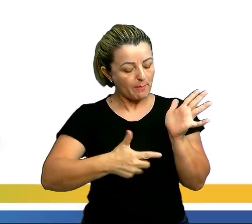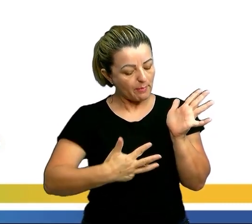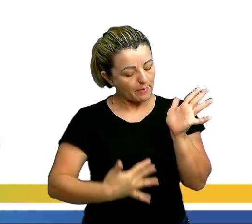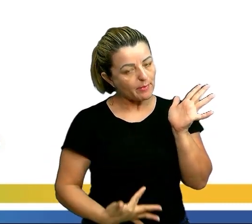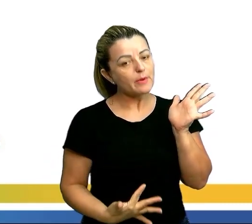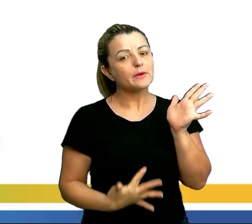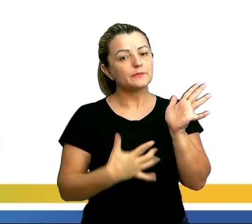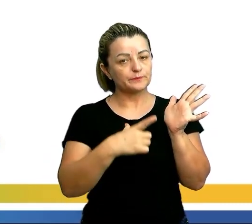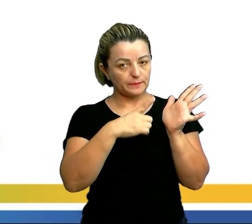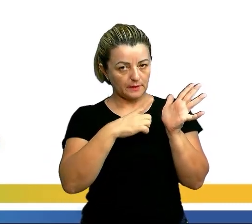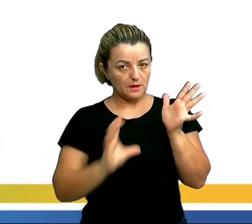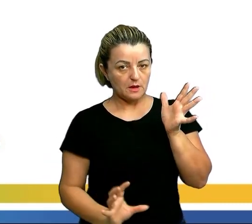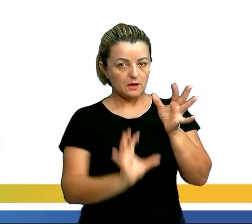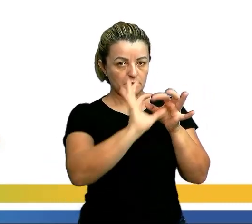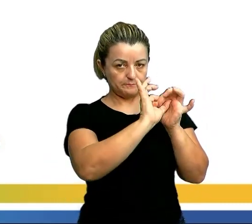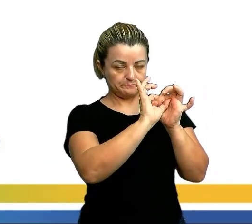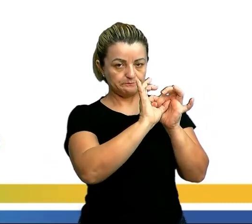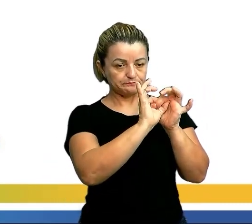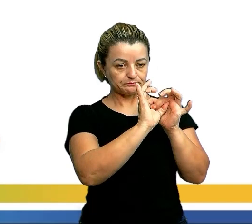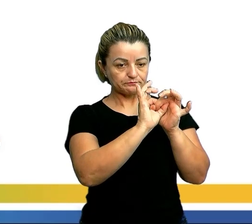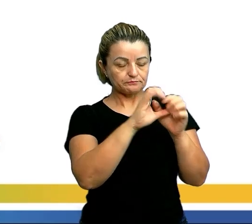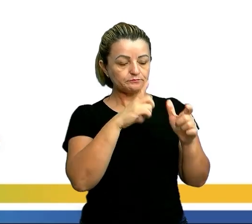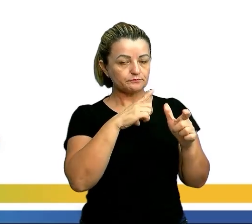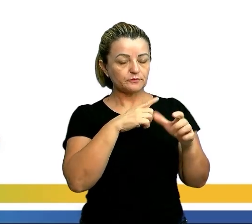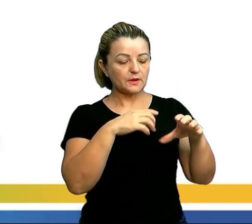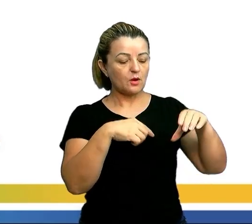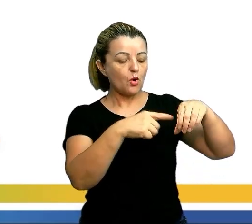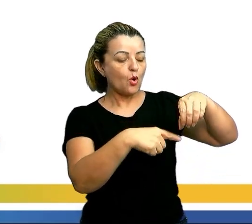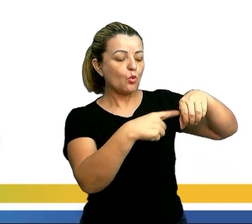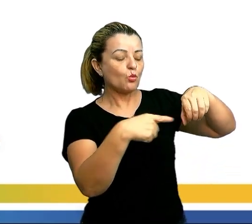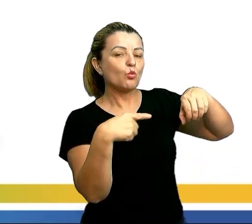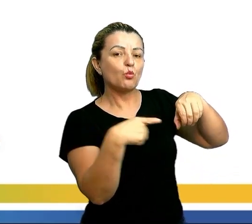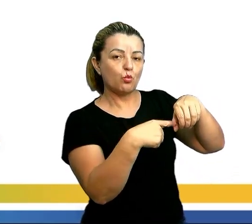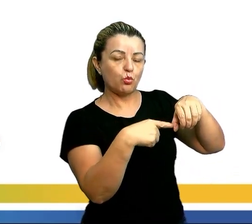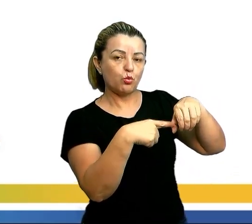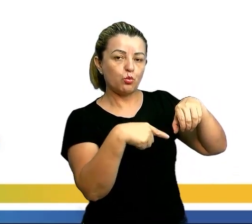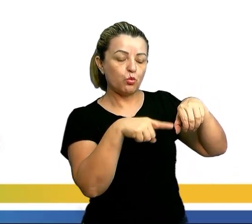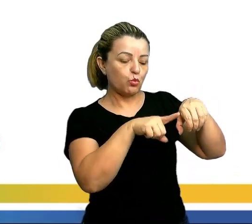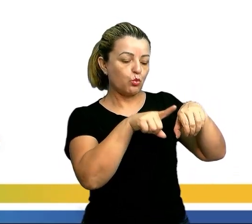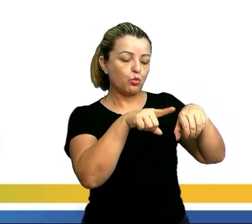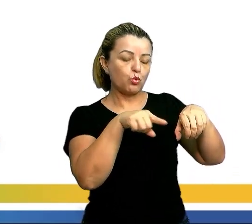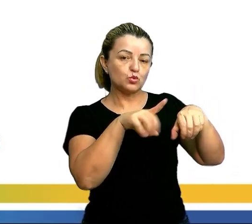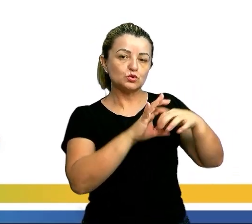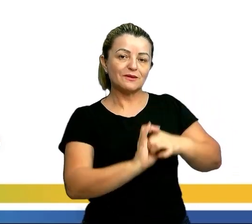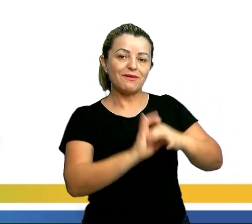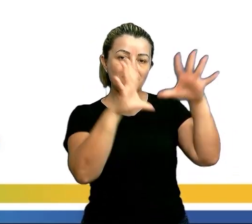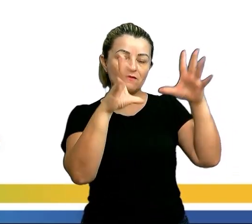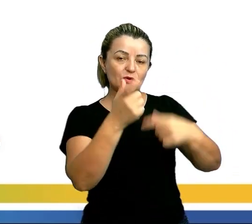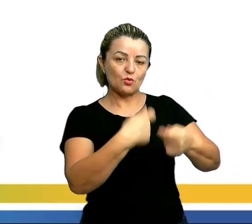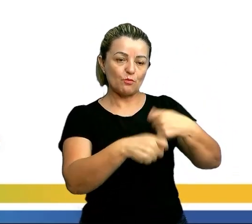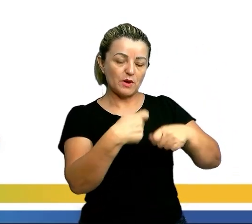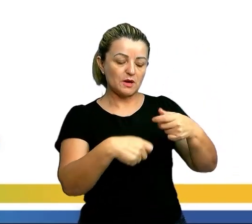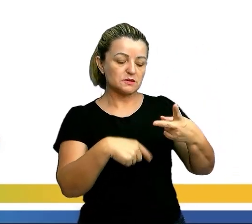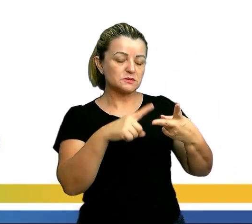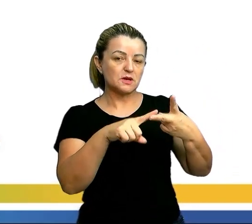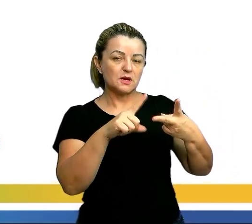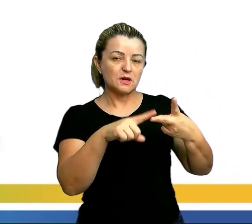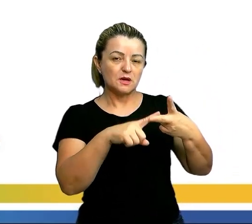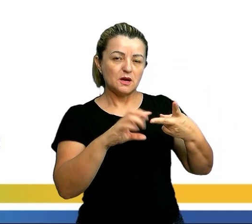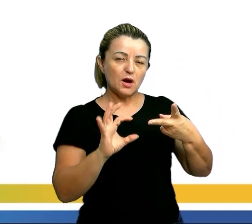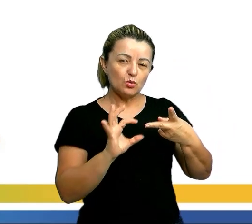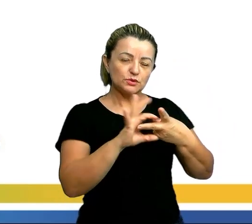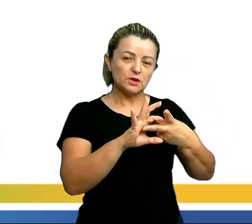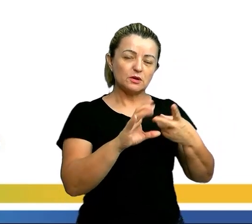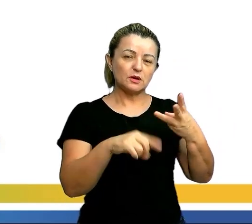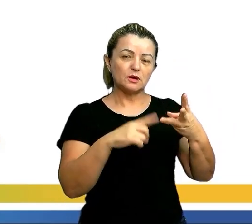de integração econômica entre os países. Nós temos aí no meio a zona de livre comércio, depois a união